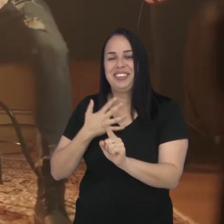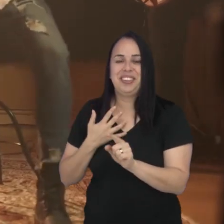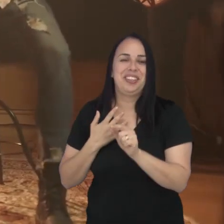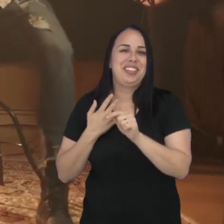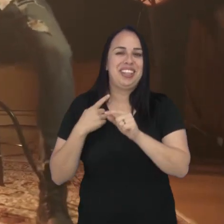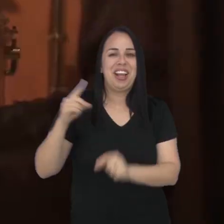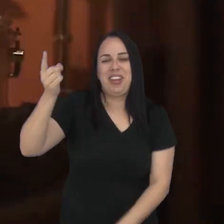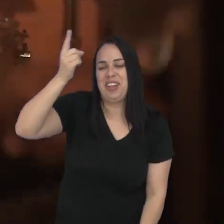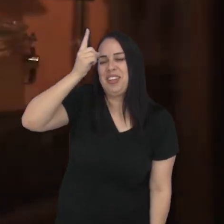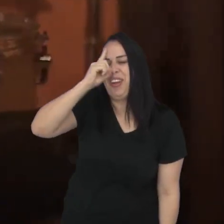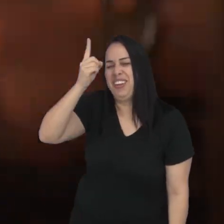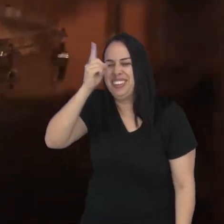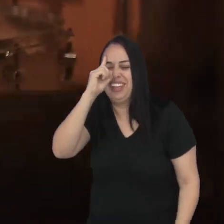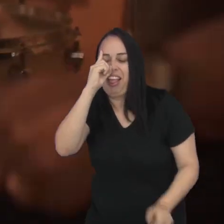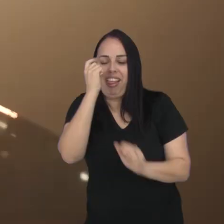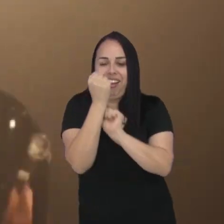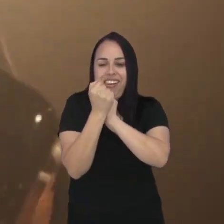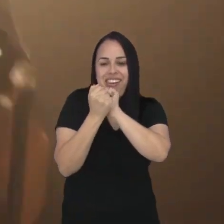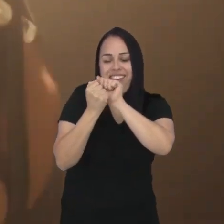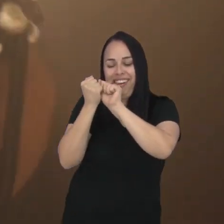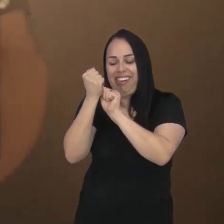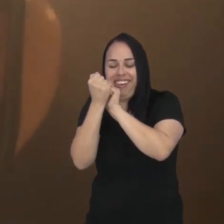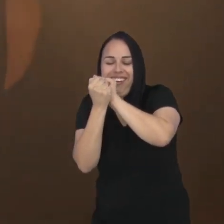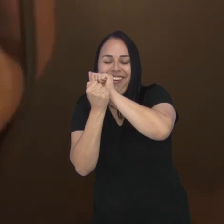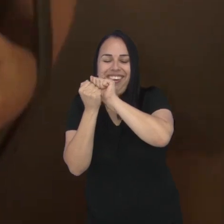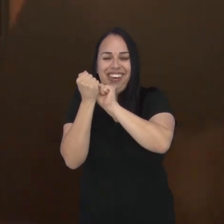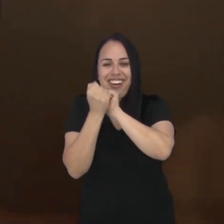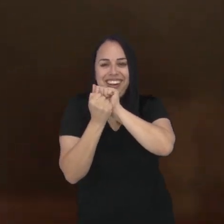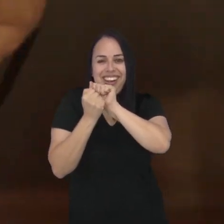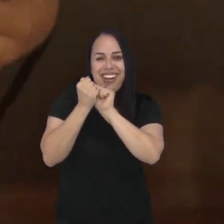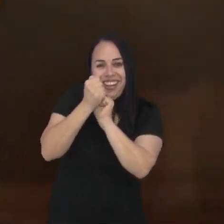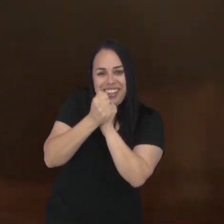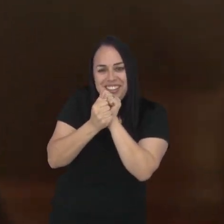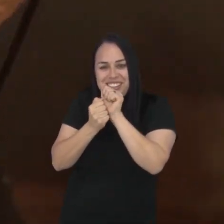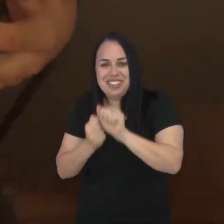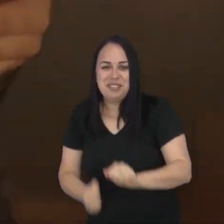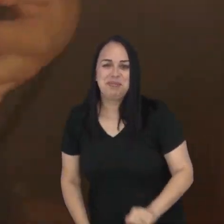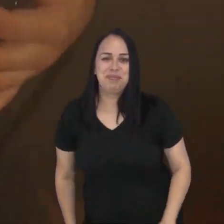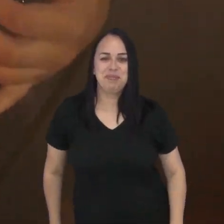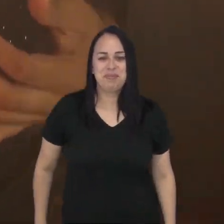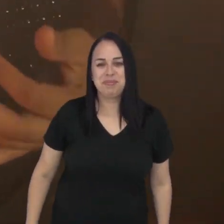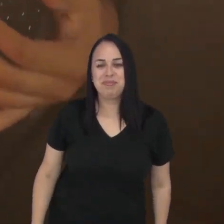todo dia se eu tivesse esse tchau.